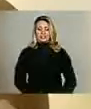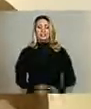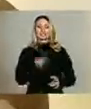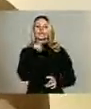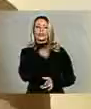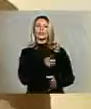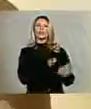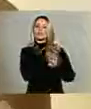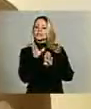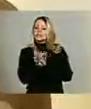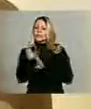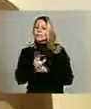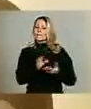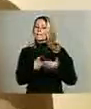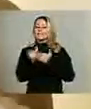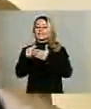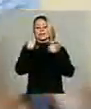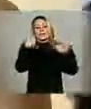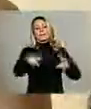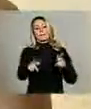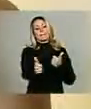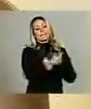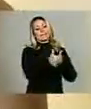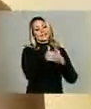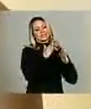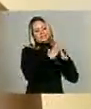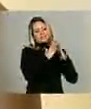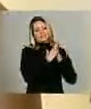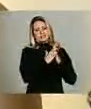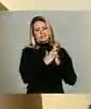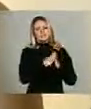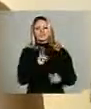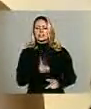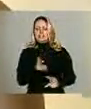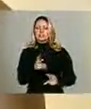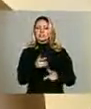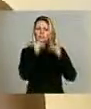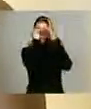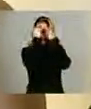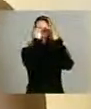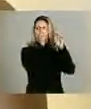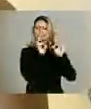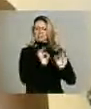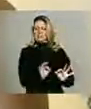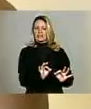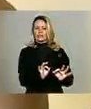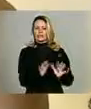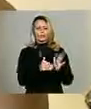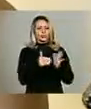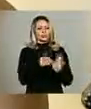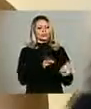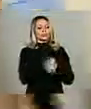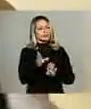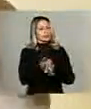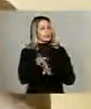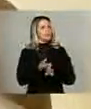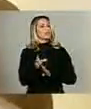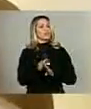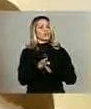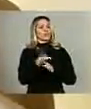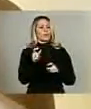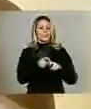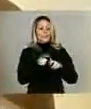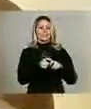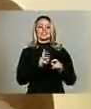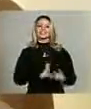ao centro de saúde mais próximo da residência. E você pretende seguir direitinho as indicações do médico? Com